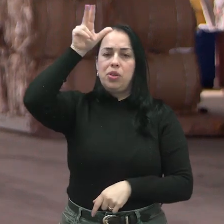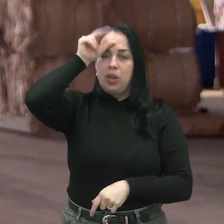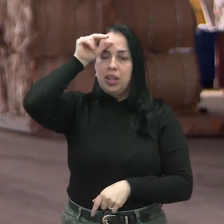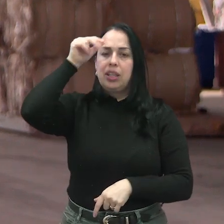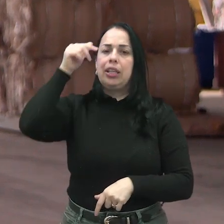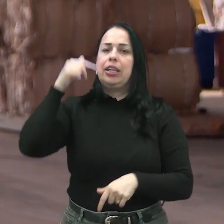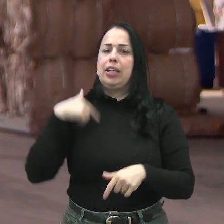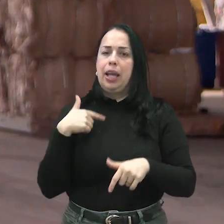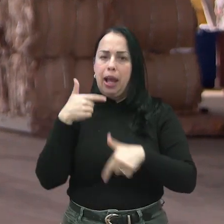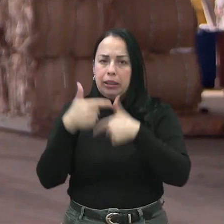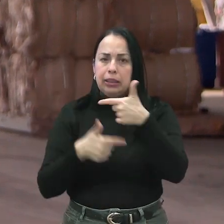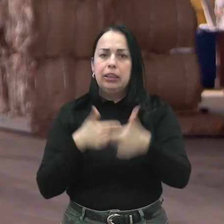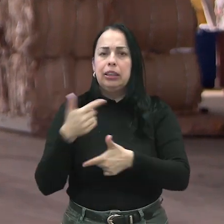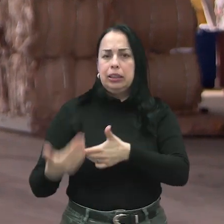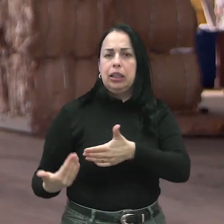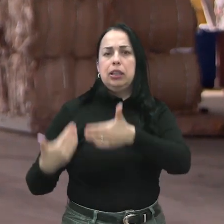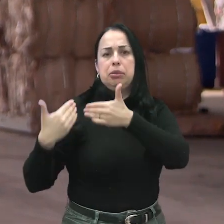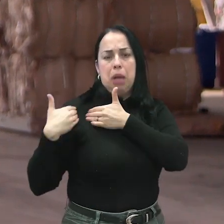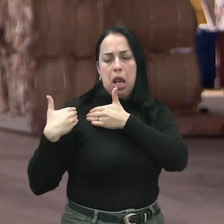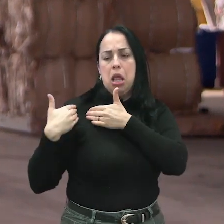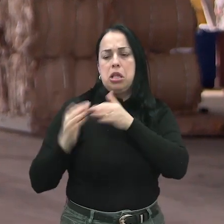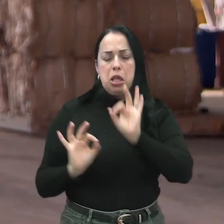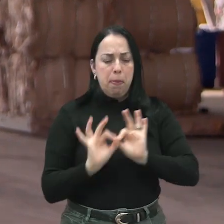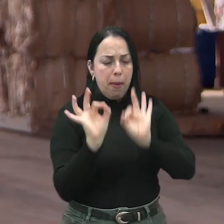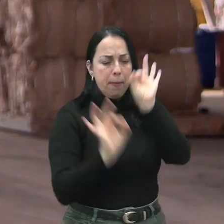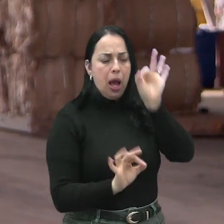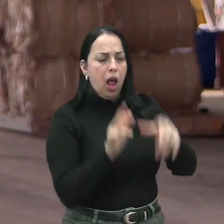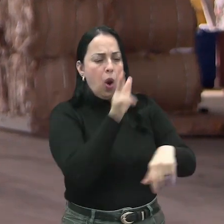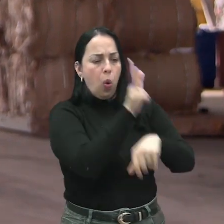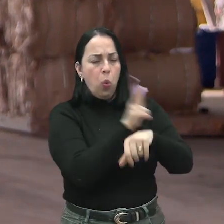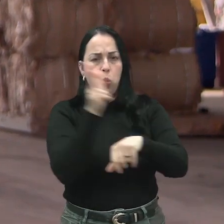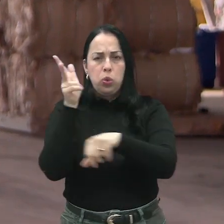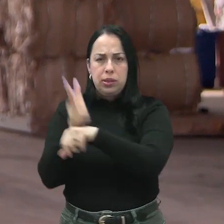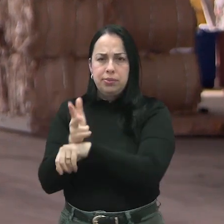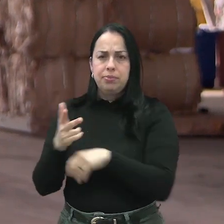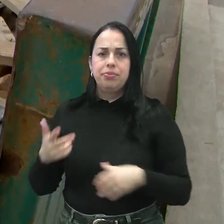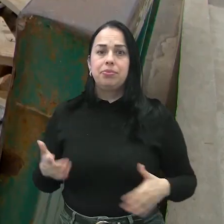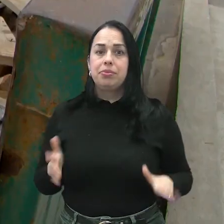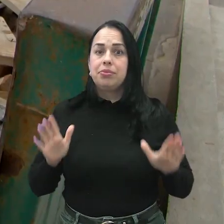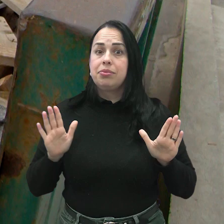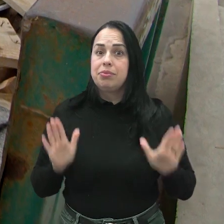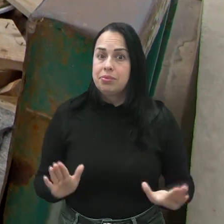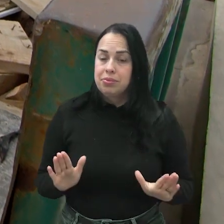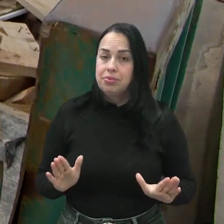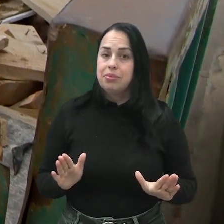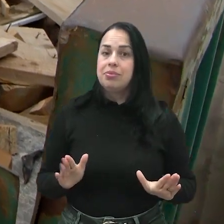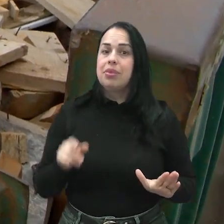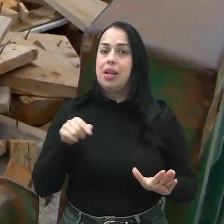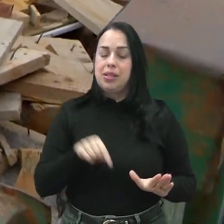tem um trabalho constante, que é responsável pela instalação das câmeras como um todo na cidade. Mas o